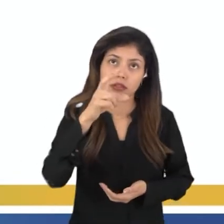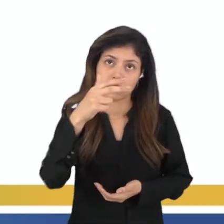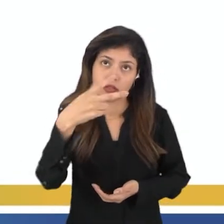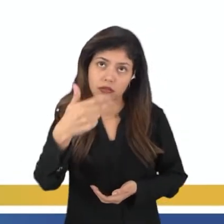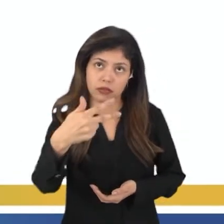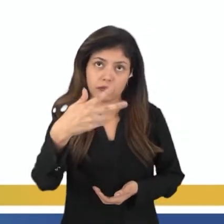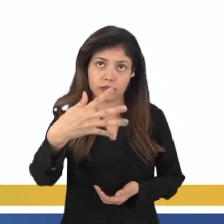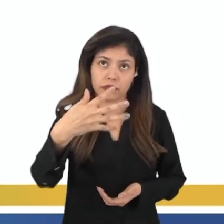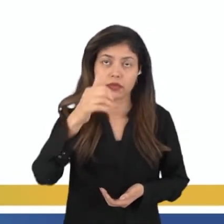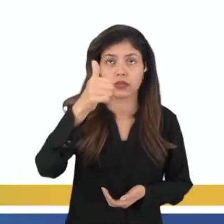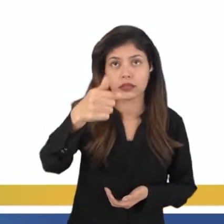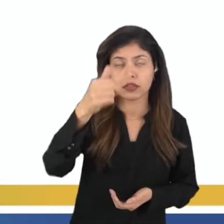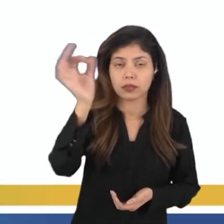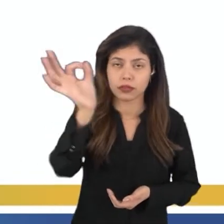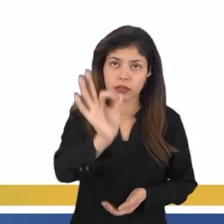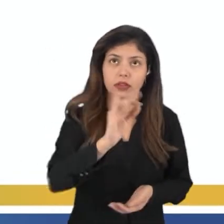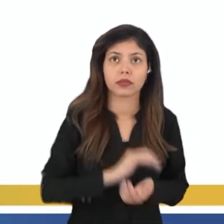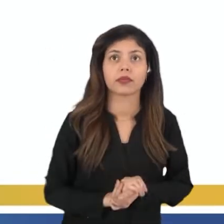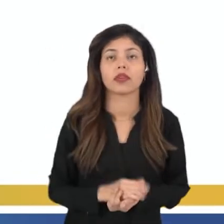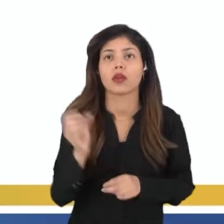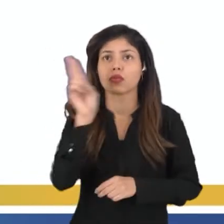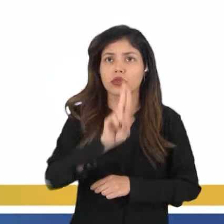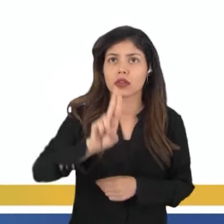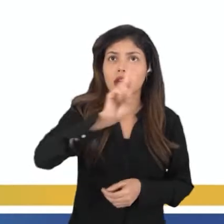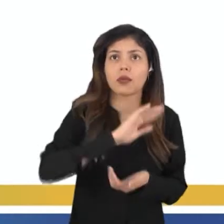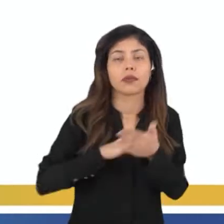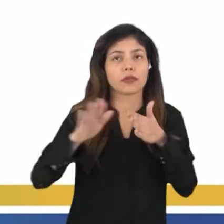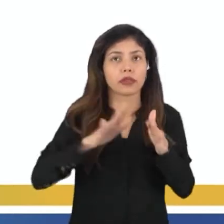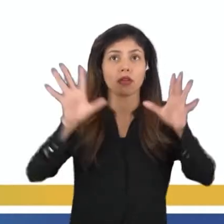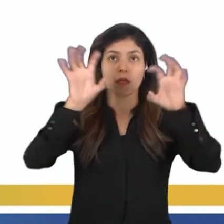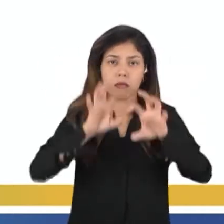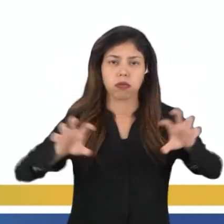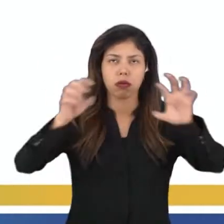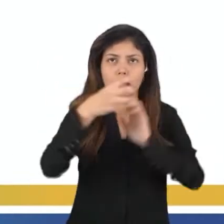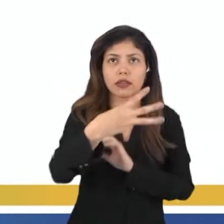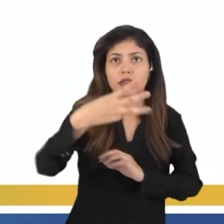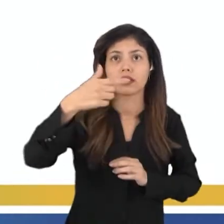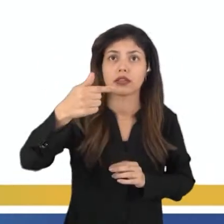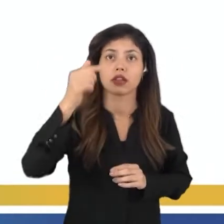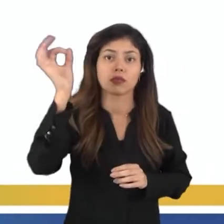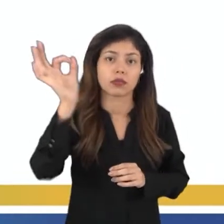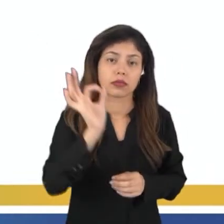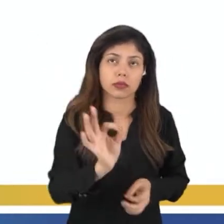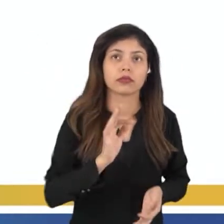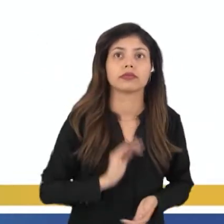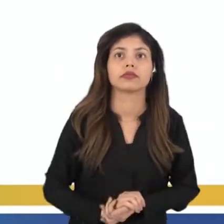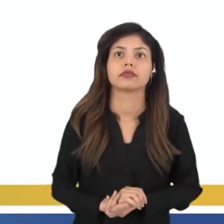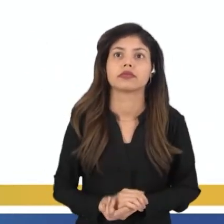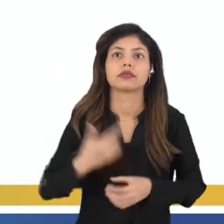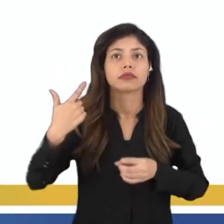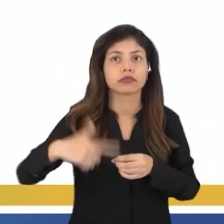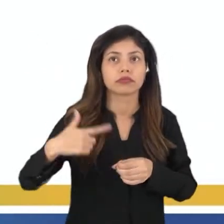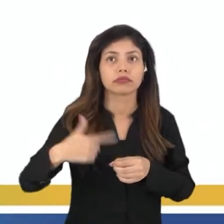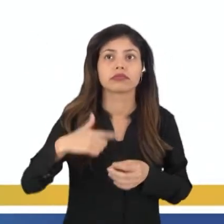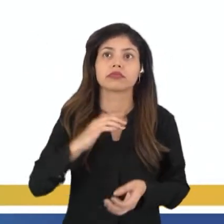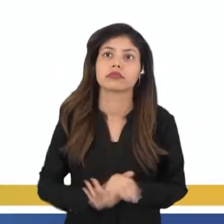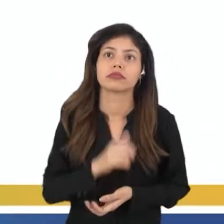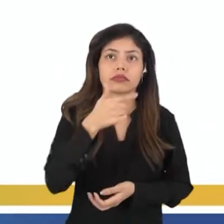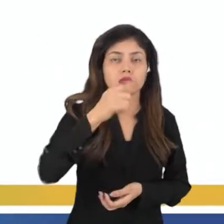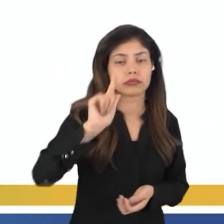54,7%, é utilizada para movimentação de gás, 37,5% para combustíveis